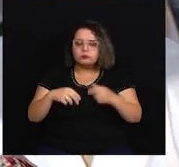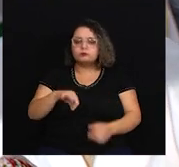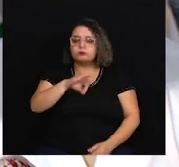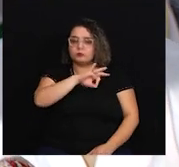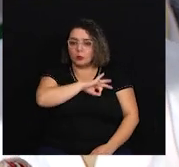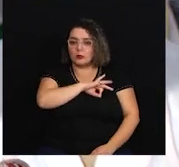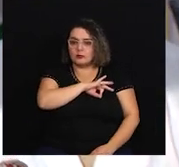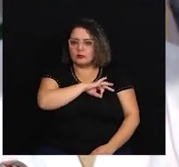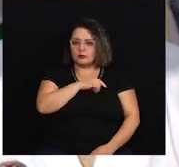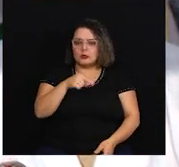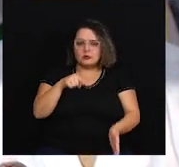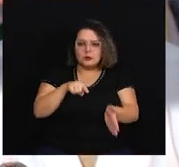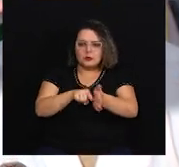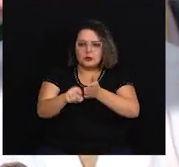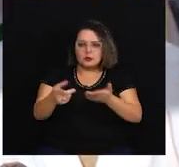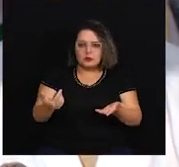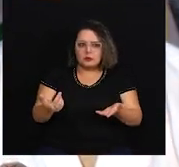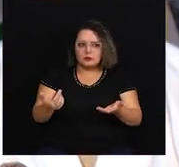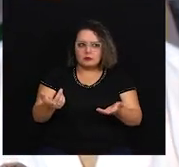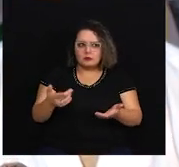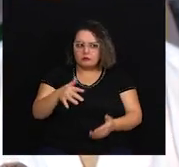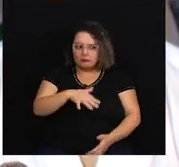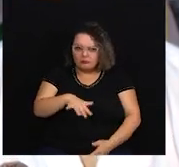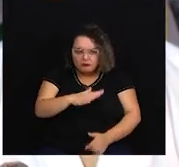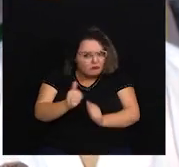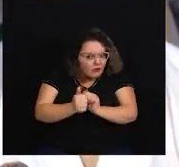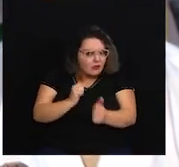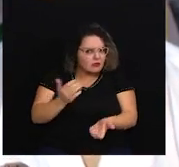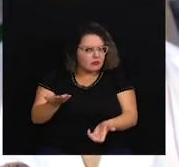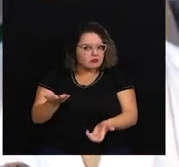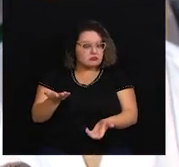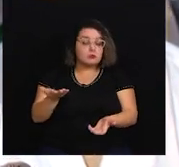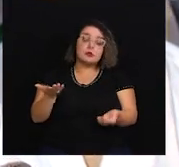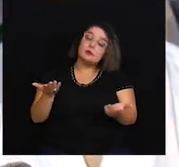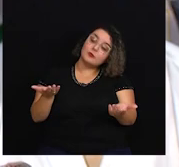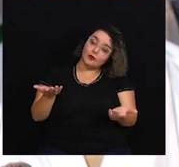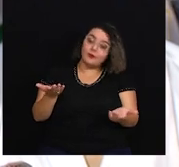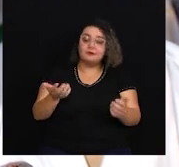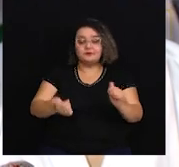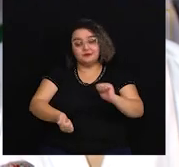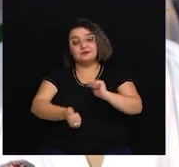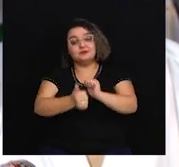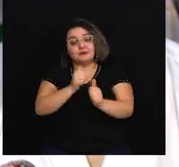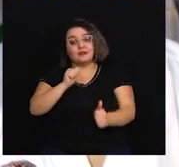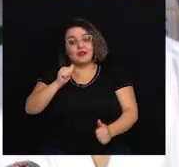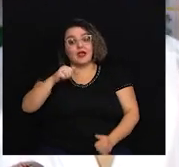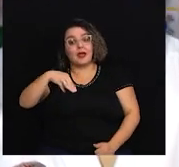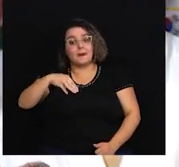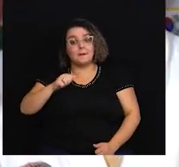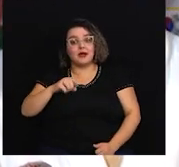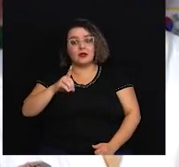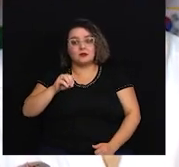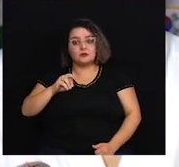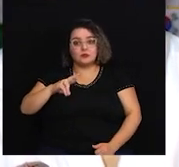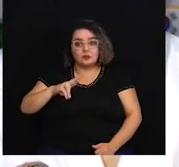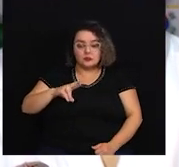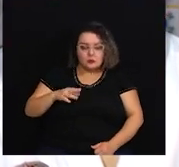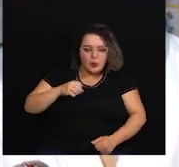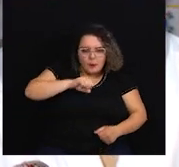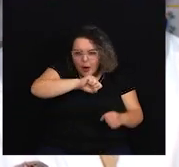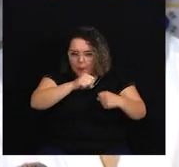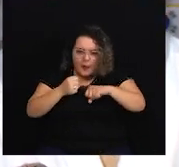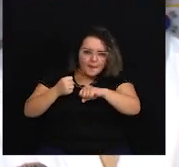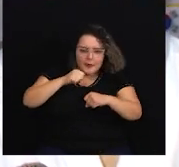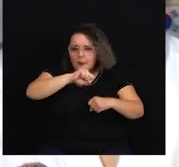você deve estar se perguntando mais indo Esporte bom ele foi atleta amador de boxe foi atleta